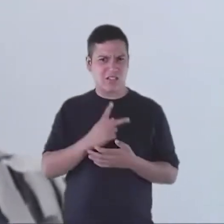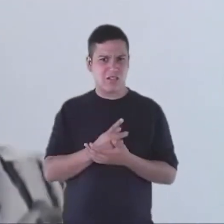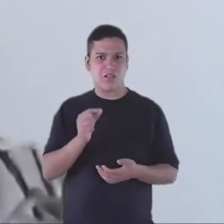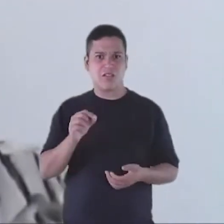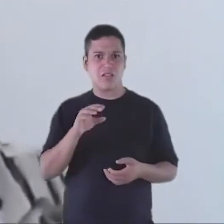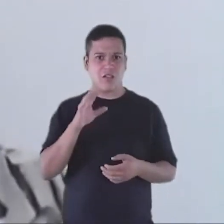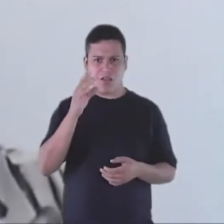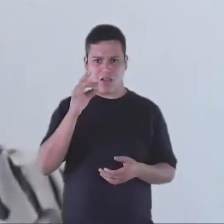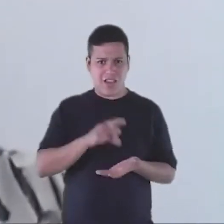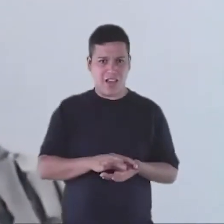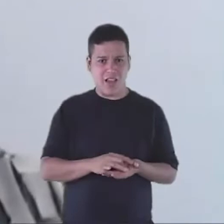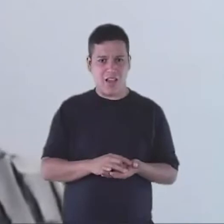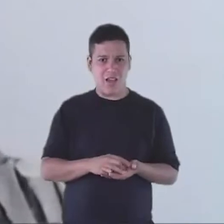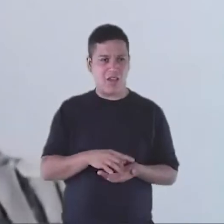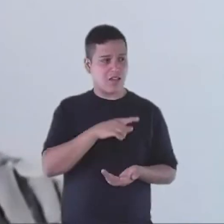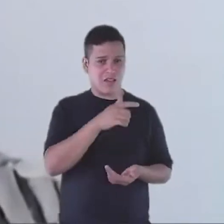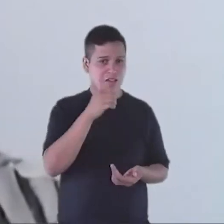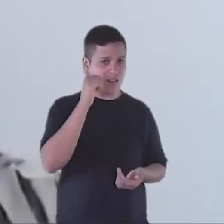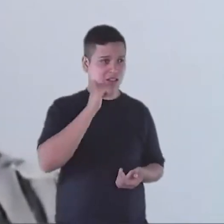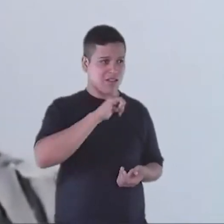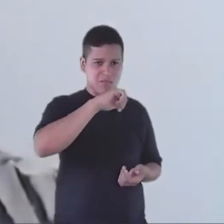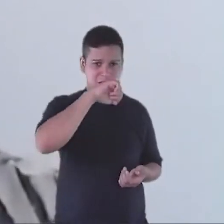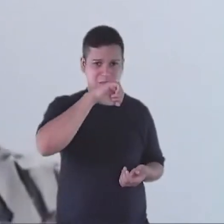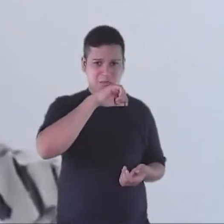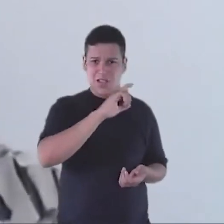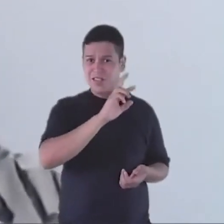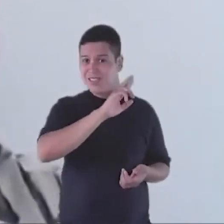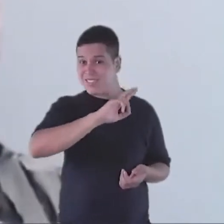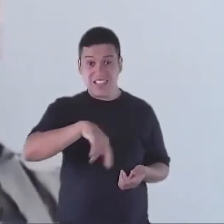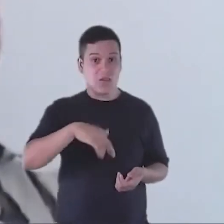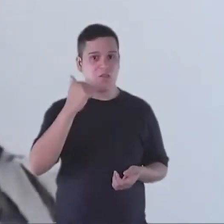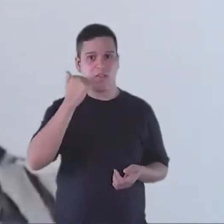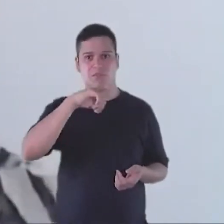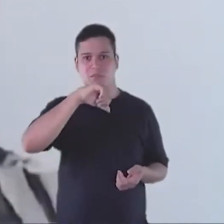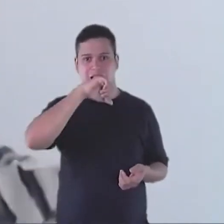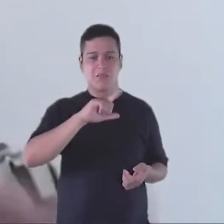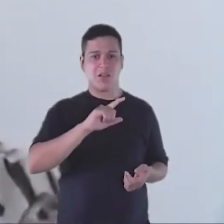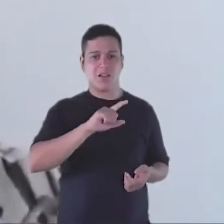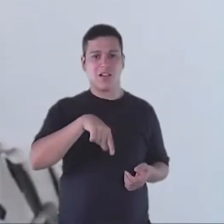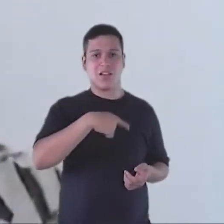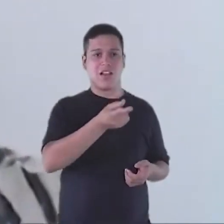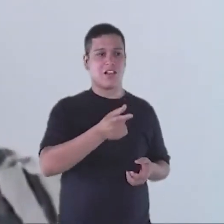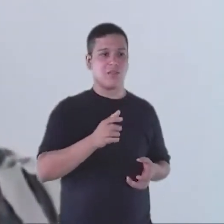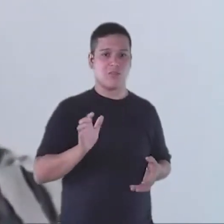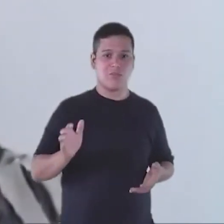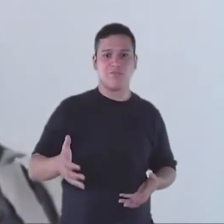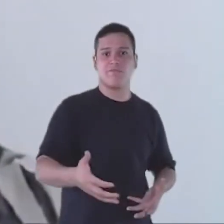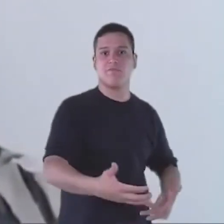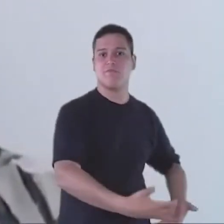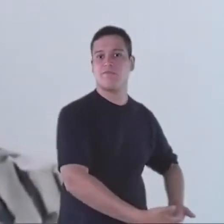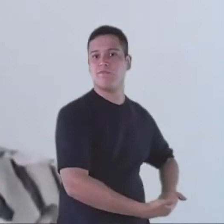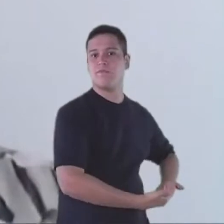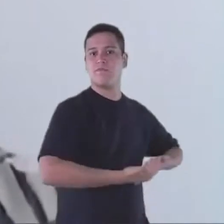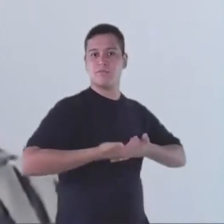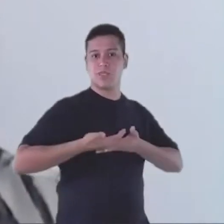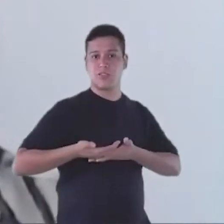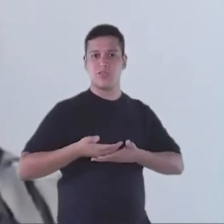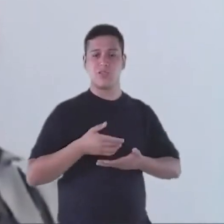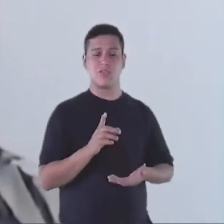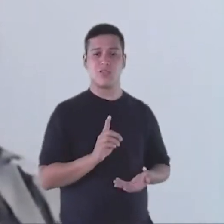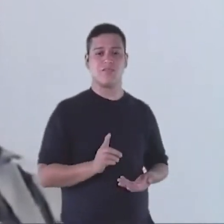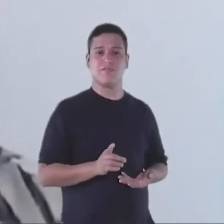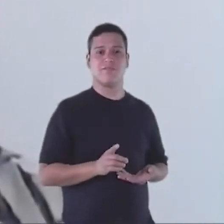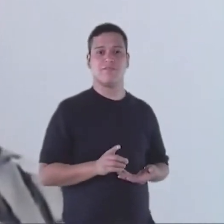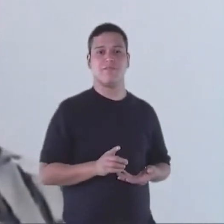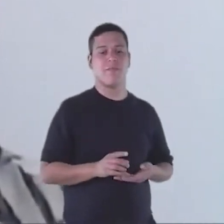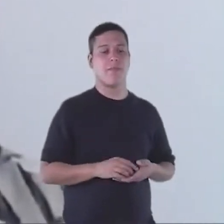provocando a minha mãe para que ela me contasse a verdade. Ela me mostrou a certidão de nascimento, disse: não, isso aí tu pode colocar o meu